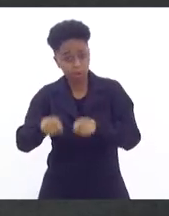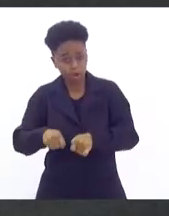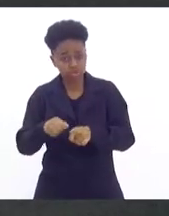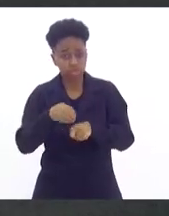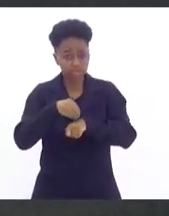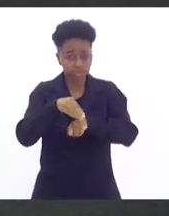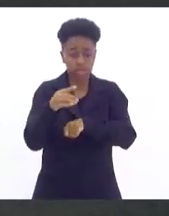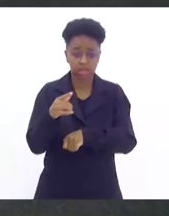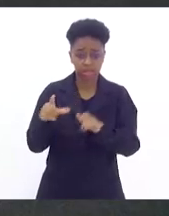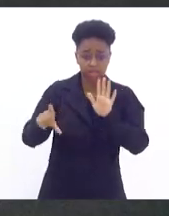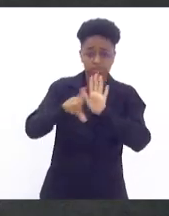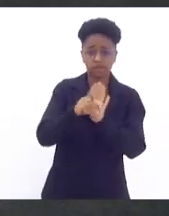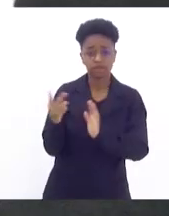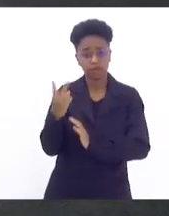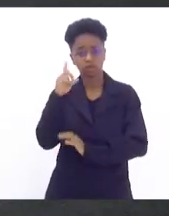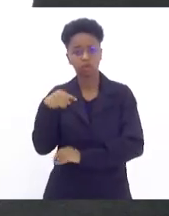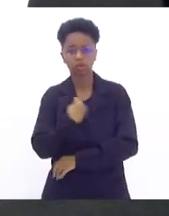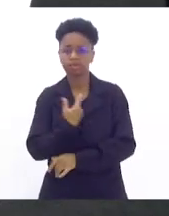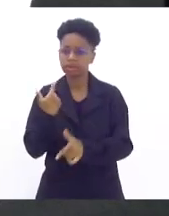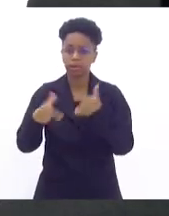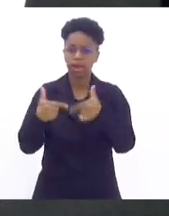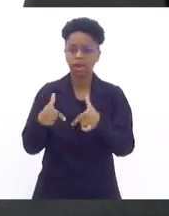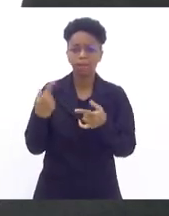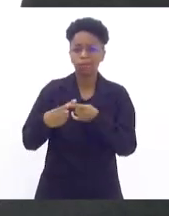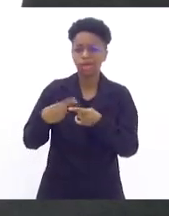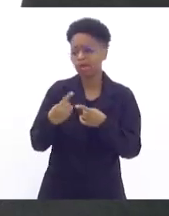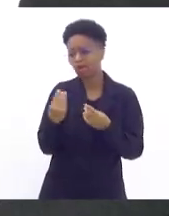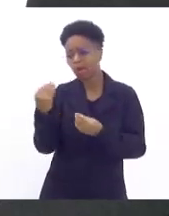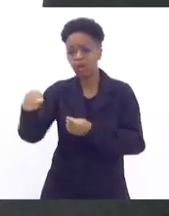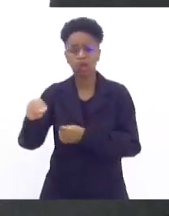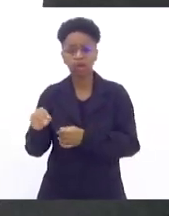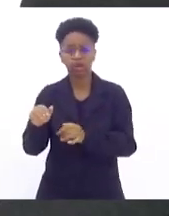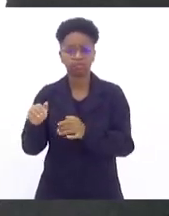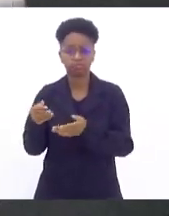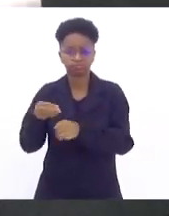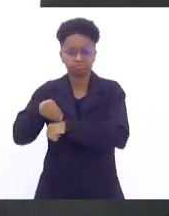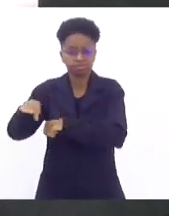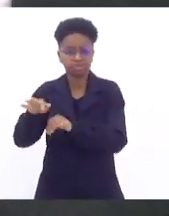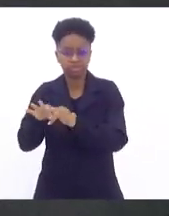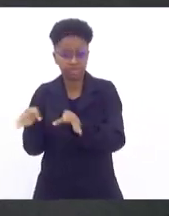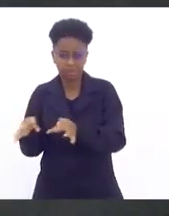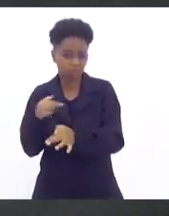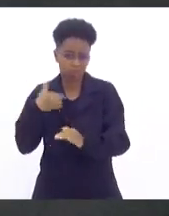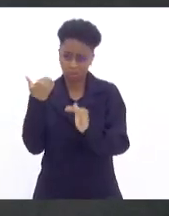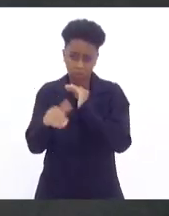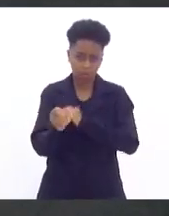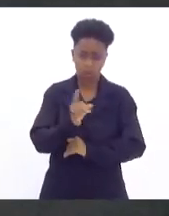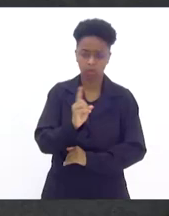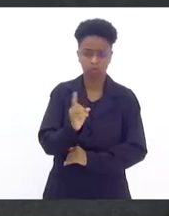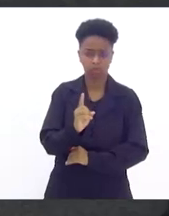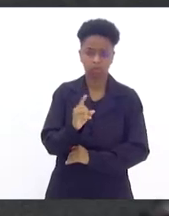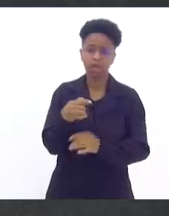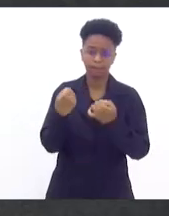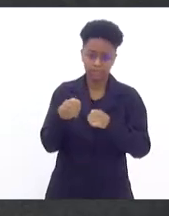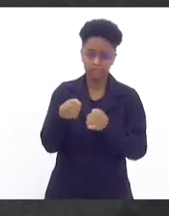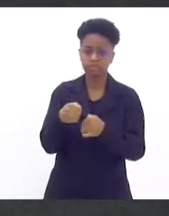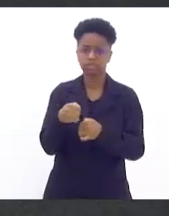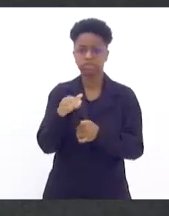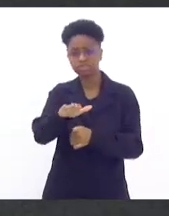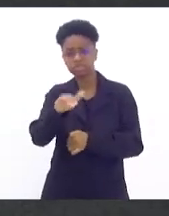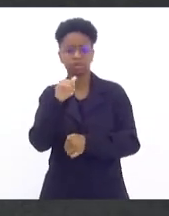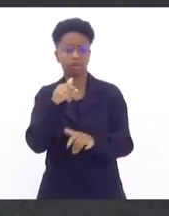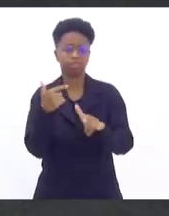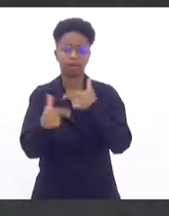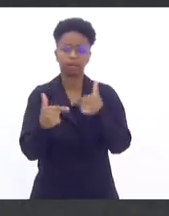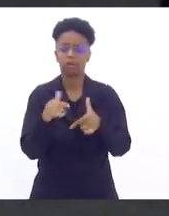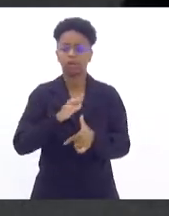valoriza mais o nosso trabalho para que que nós vamos botar uma indicação simples não tem coisa que Eu discordo tem que chamar os trabalhos à ordem